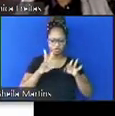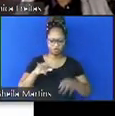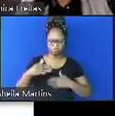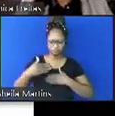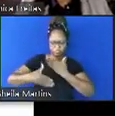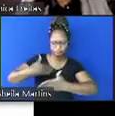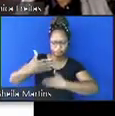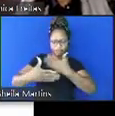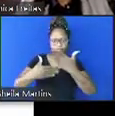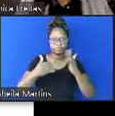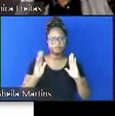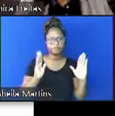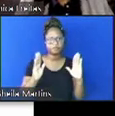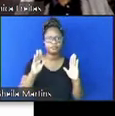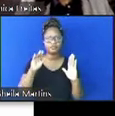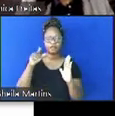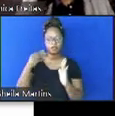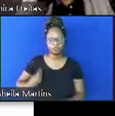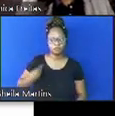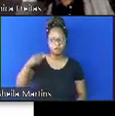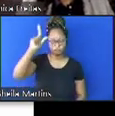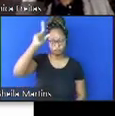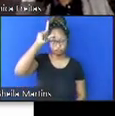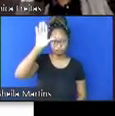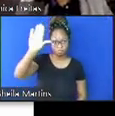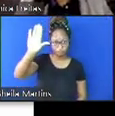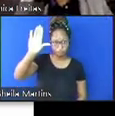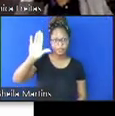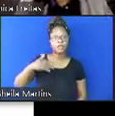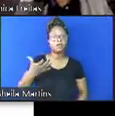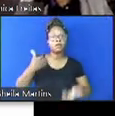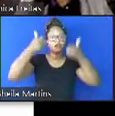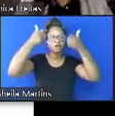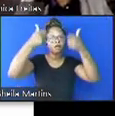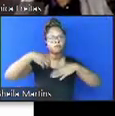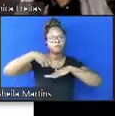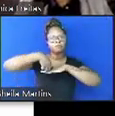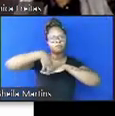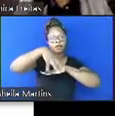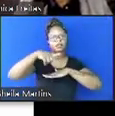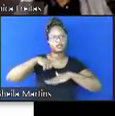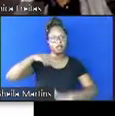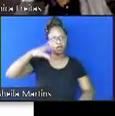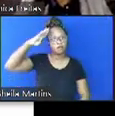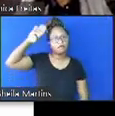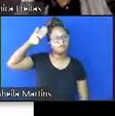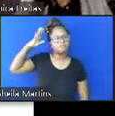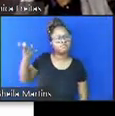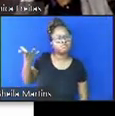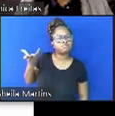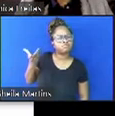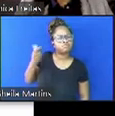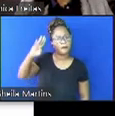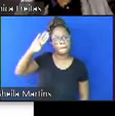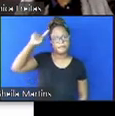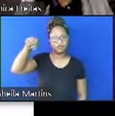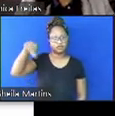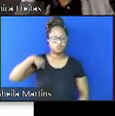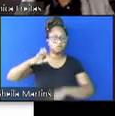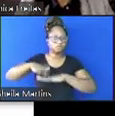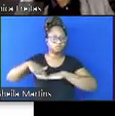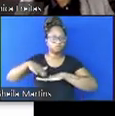longo daquele período na Alemanha. Então, só para deixar claro, apesar da excelência acadêmica ser o principal critério, né, para a